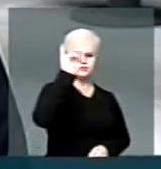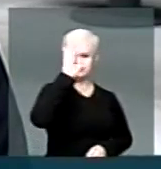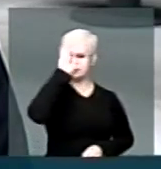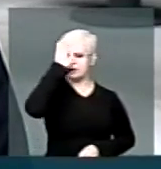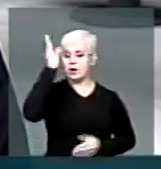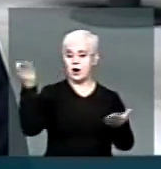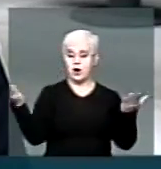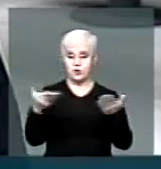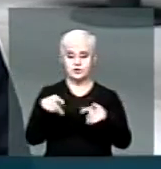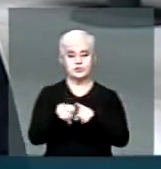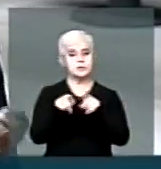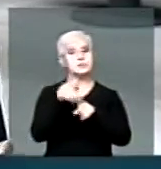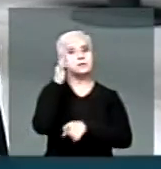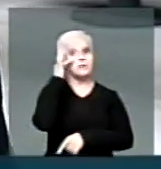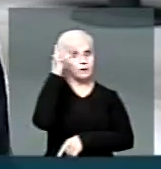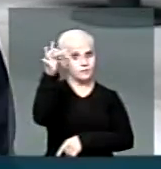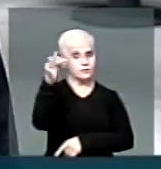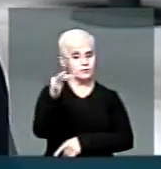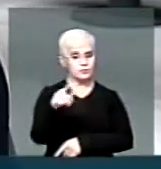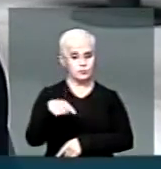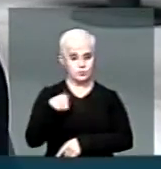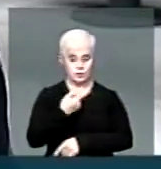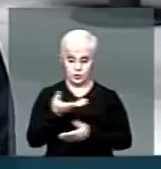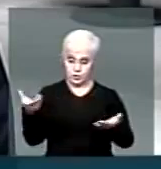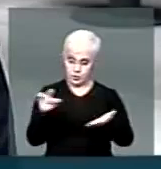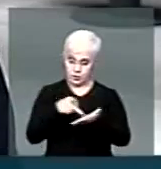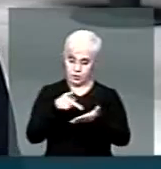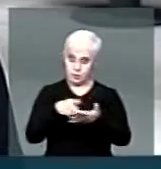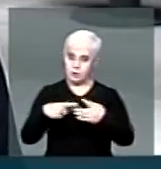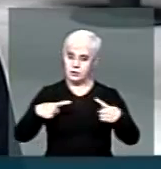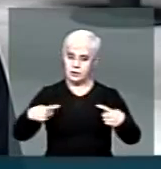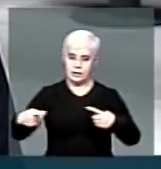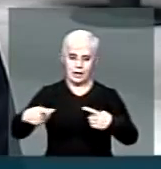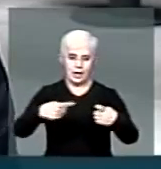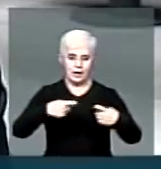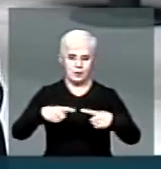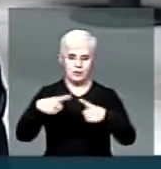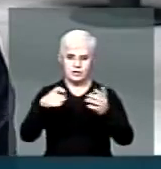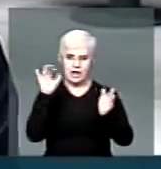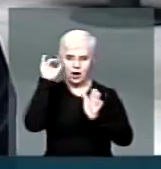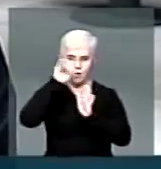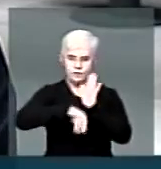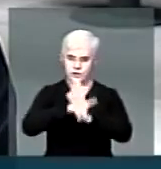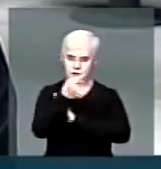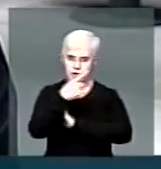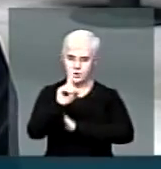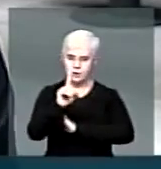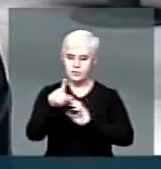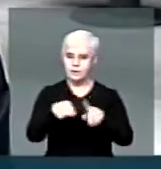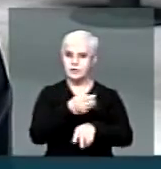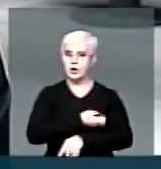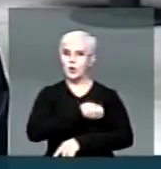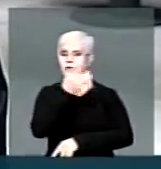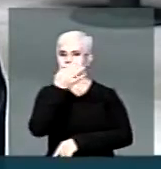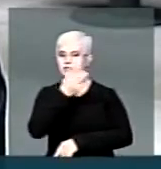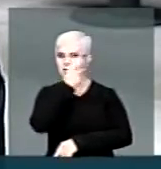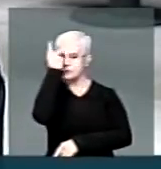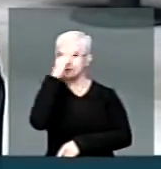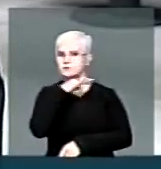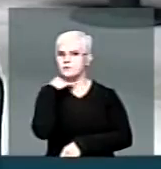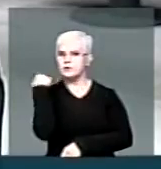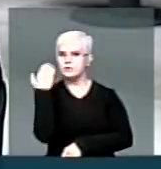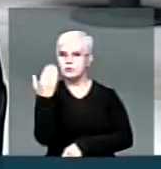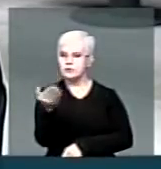para o futuro. Perfeitamente. Nós vivemos uma verdadeira guerra não declarada. Os números de mortos que Vossa Excelência